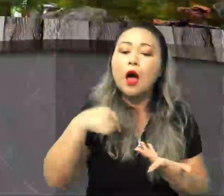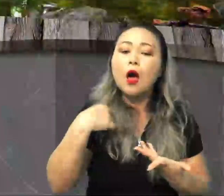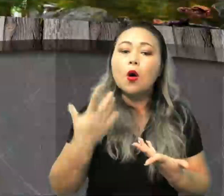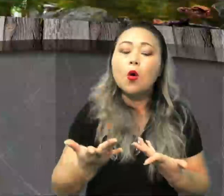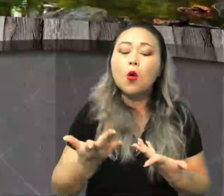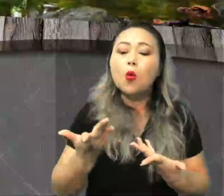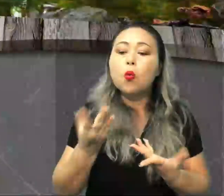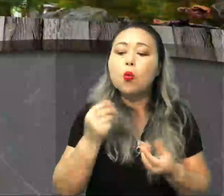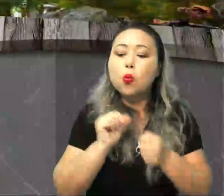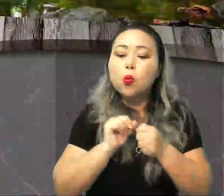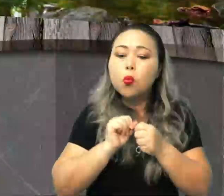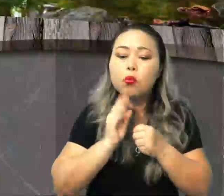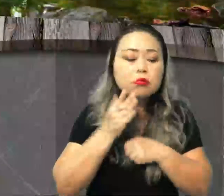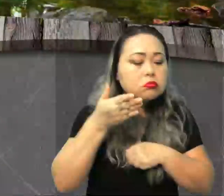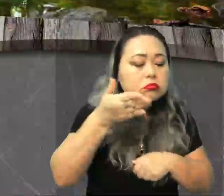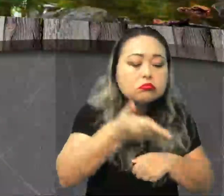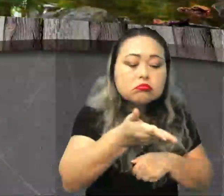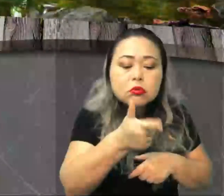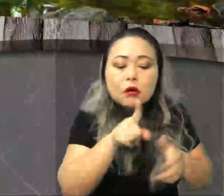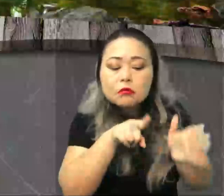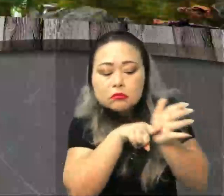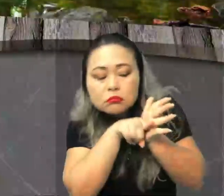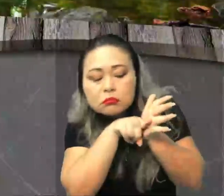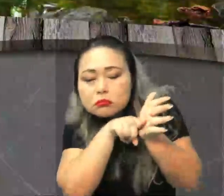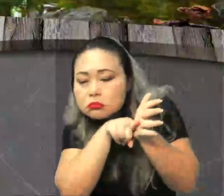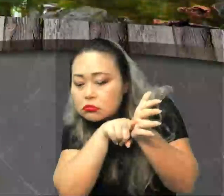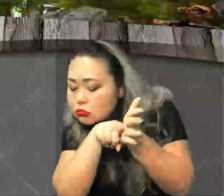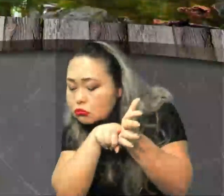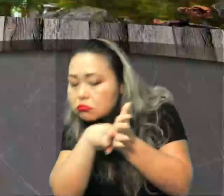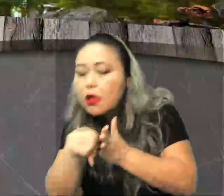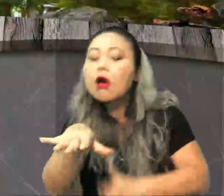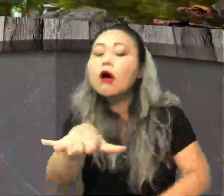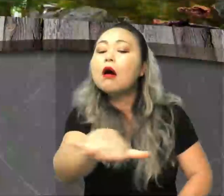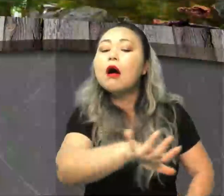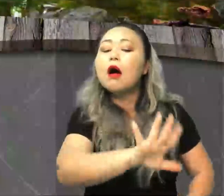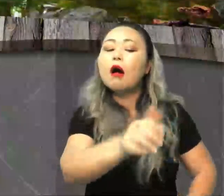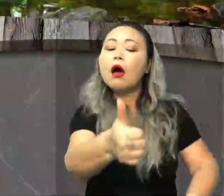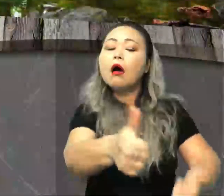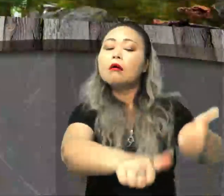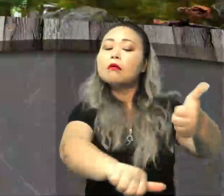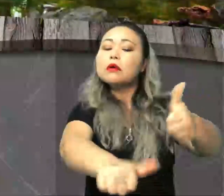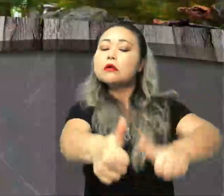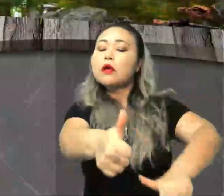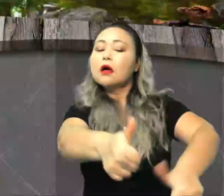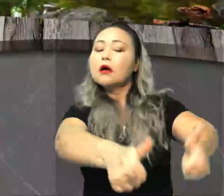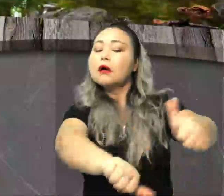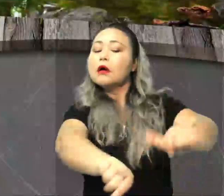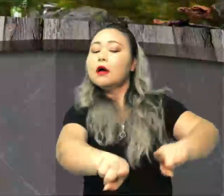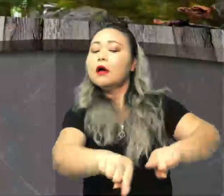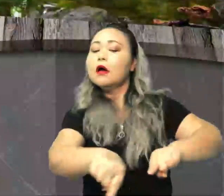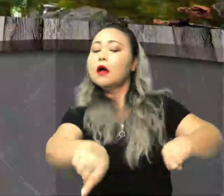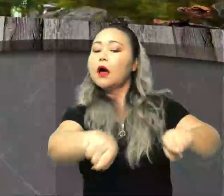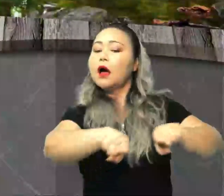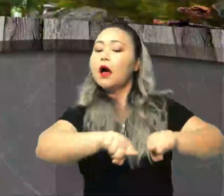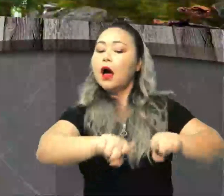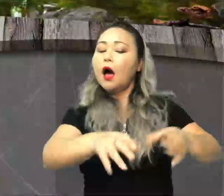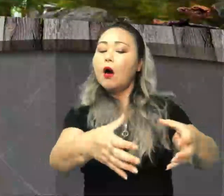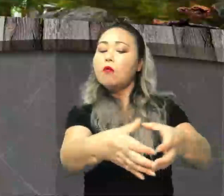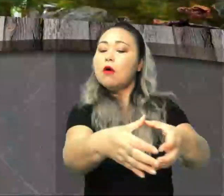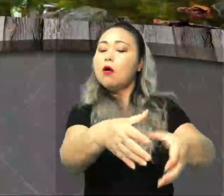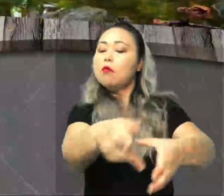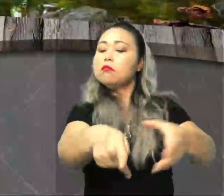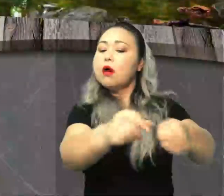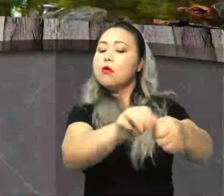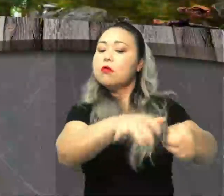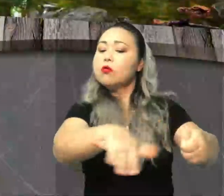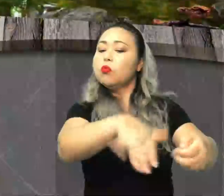vamos fazer um trabalho de campo, né, onde você vai fazer uma avaliação, né, de uma população